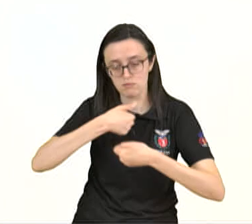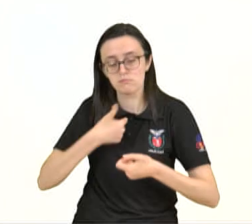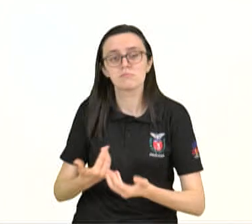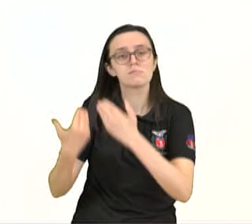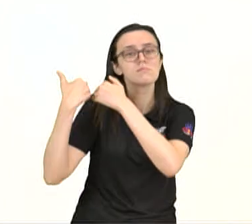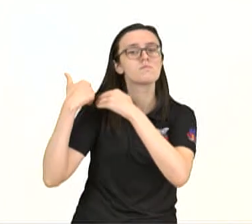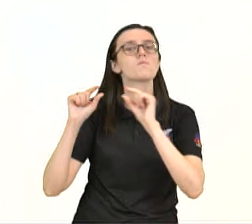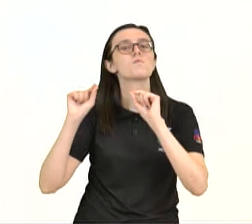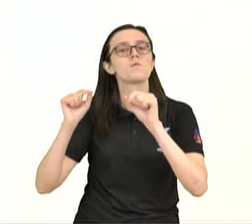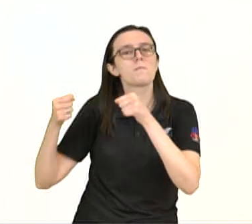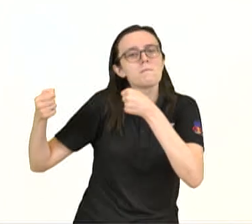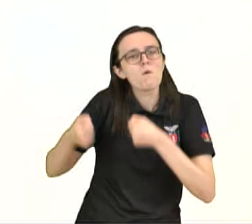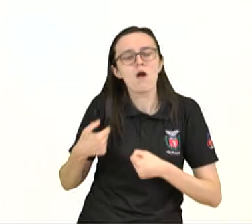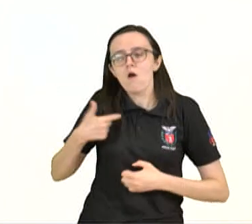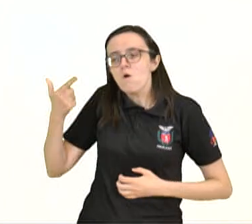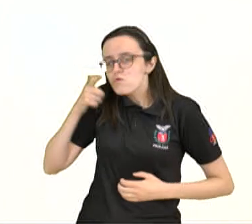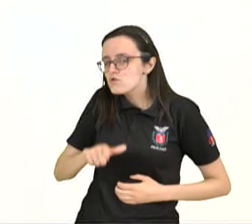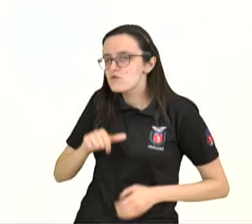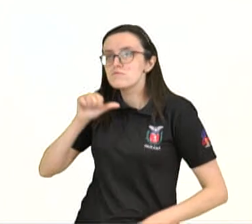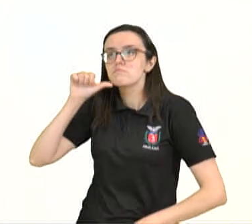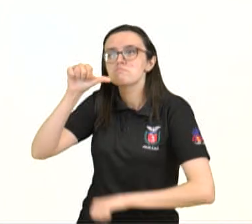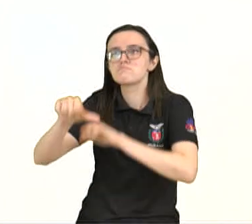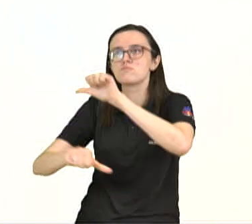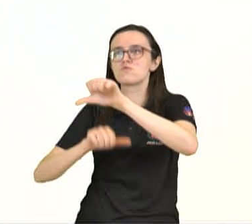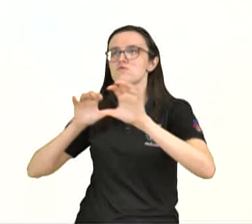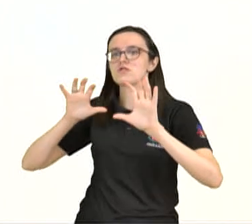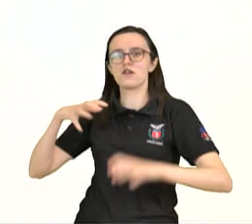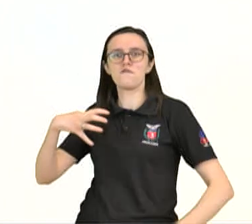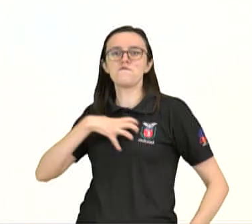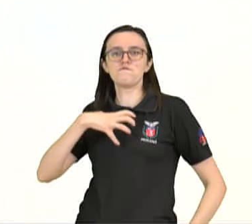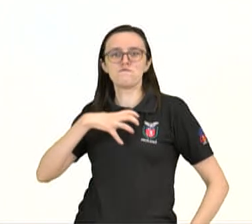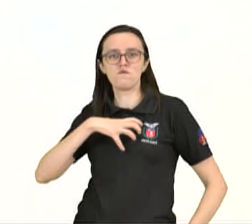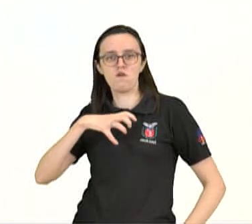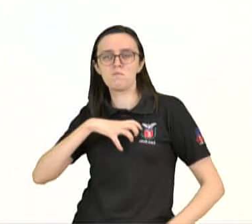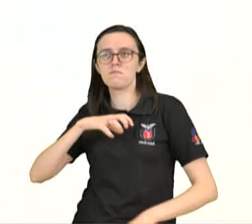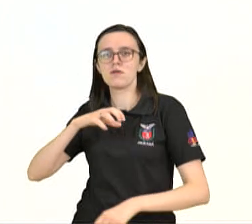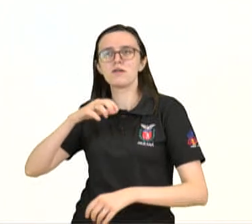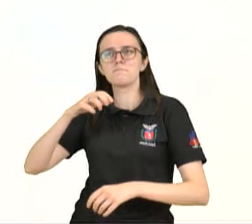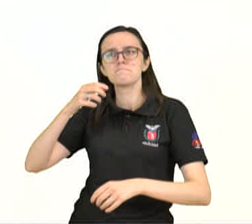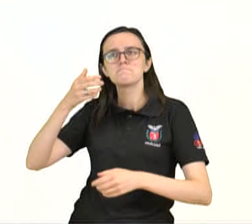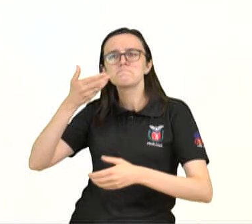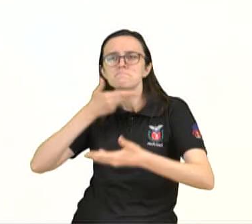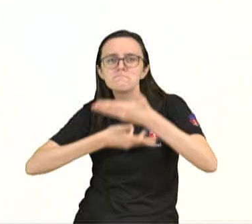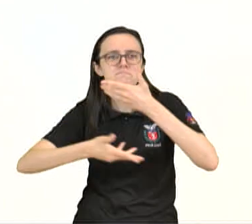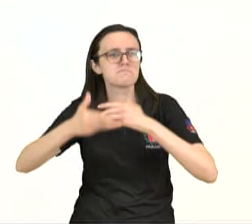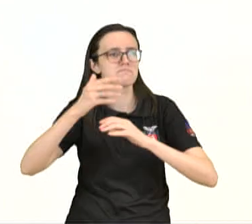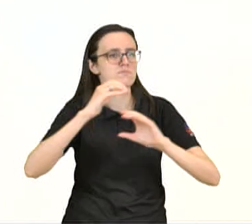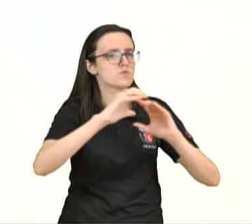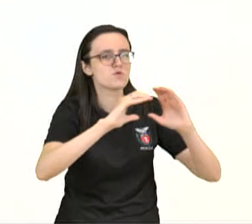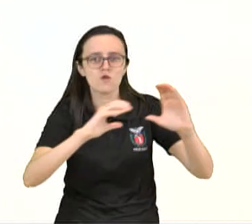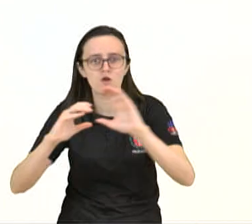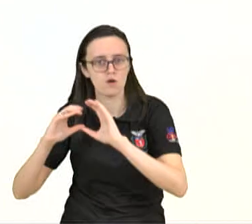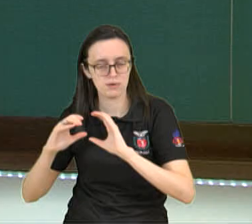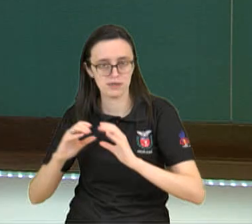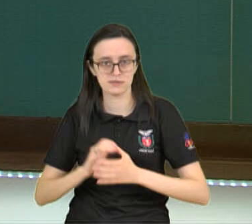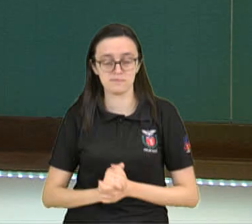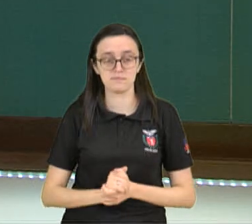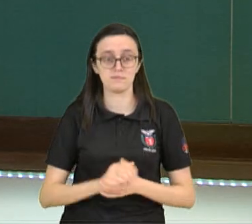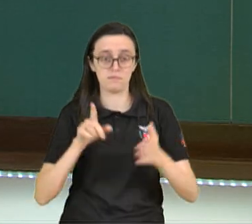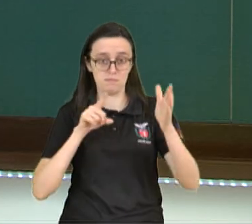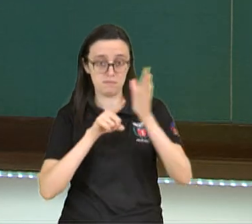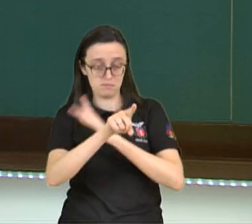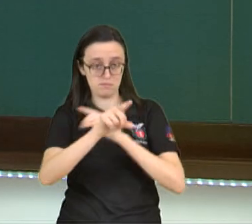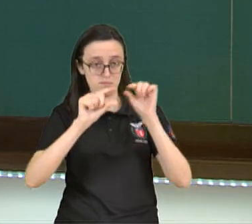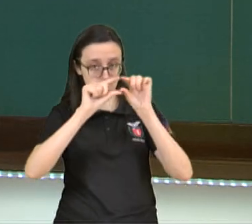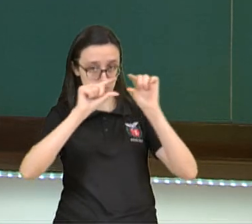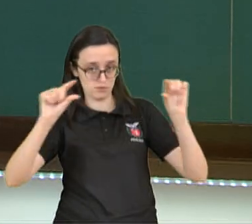responsabilidade e o poder de mudar o estado a que nos induz por meios de comunicação social. Aí tem uma perguntinha aqui